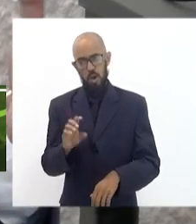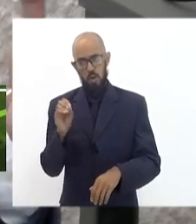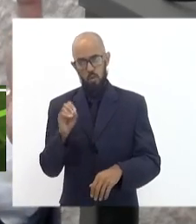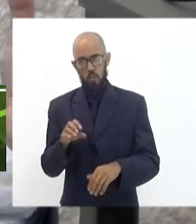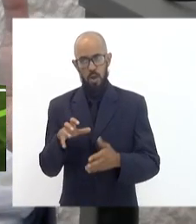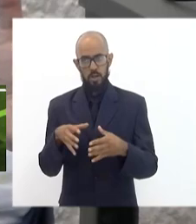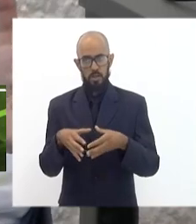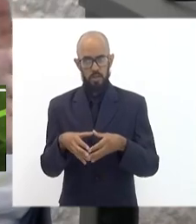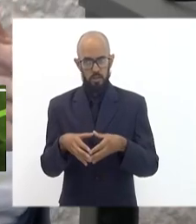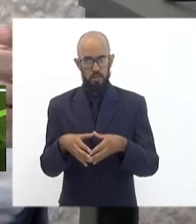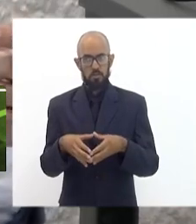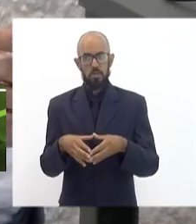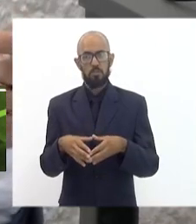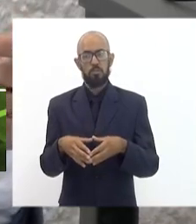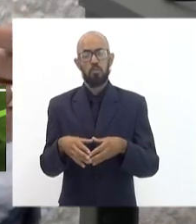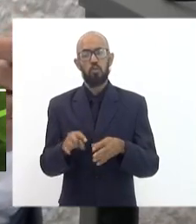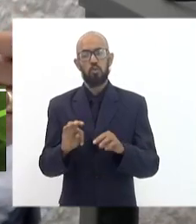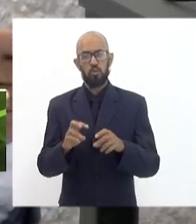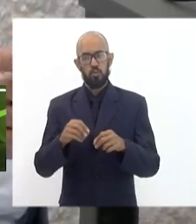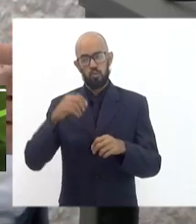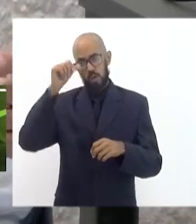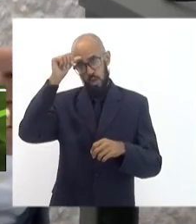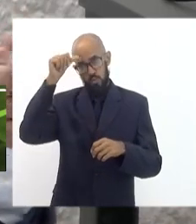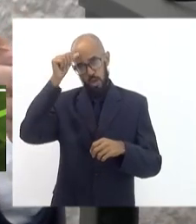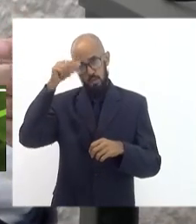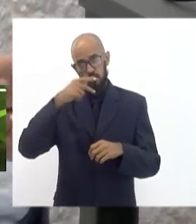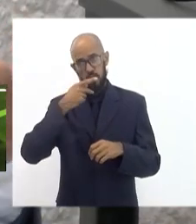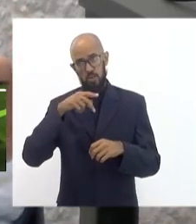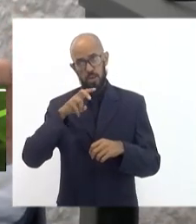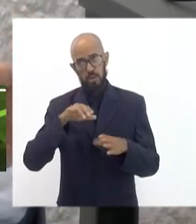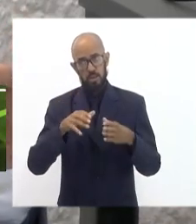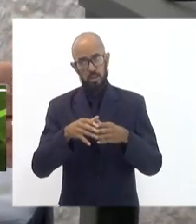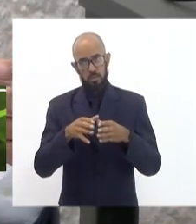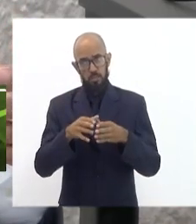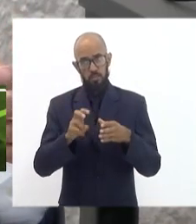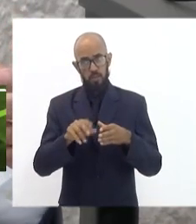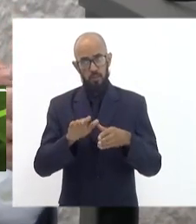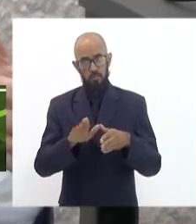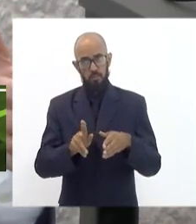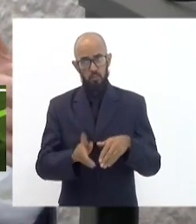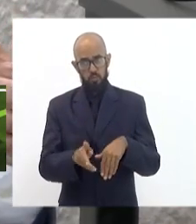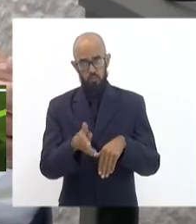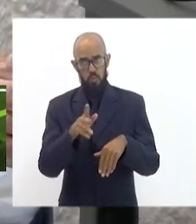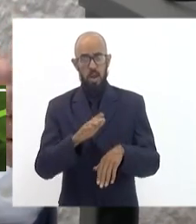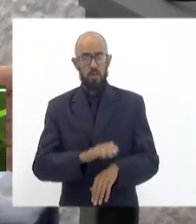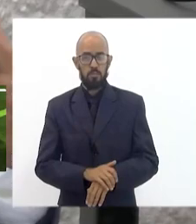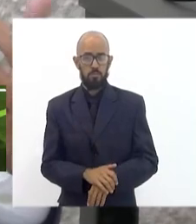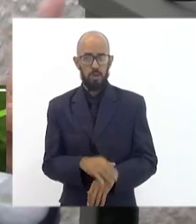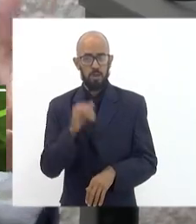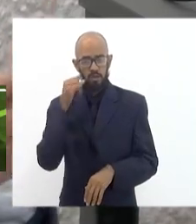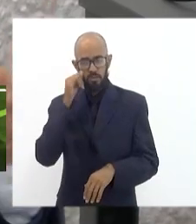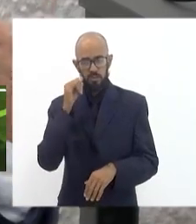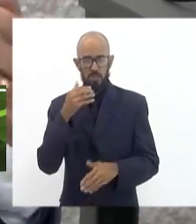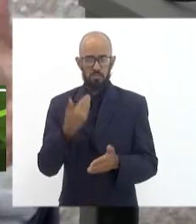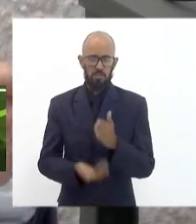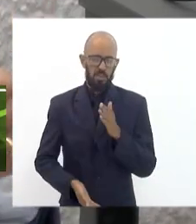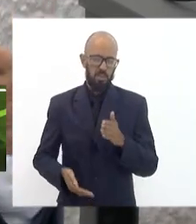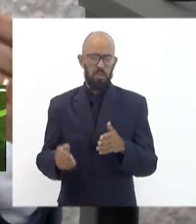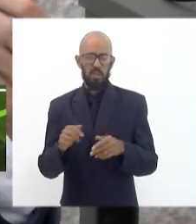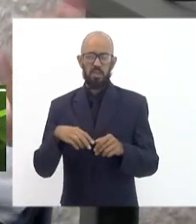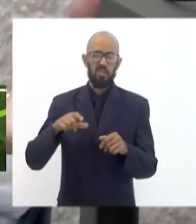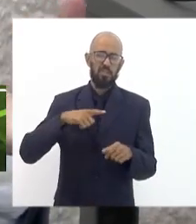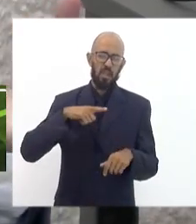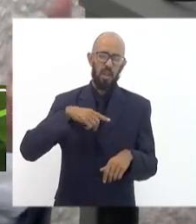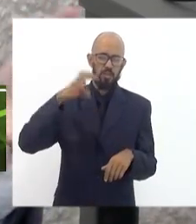equipe pelo pelo que o governador tem dito vai ser mantida essa equipe toda para não ter diz continuidade que são muitos investimentos são